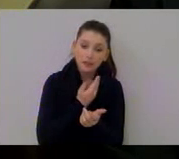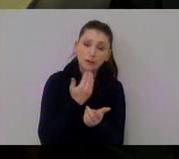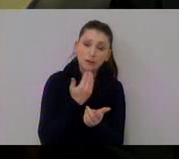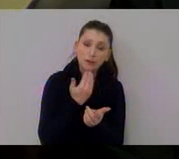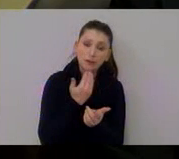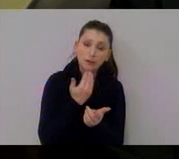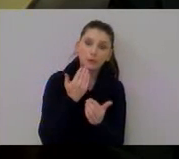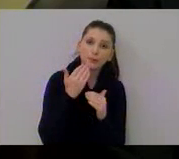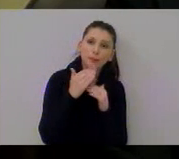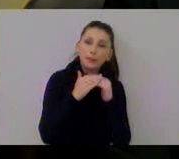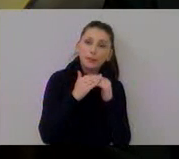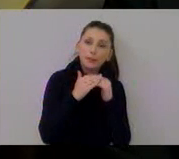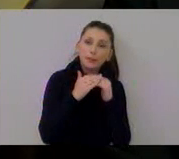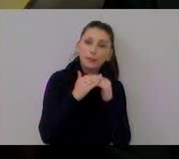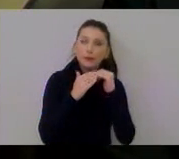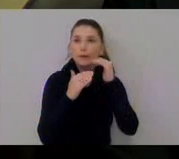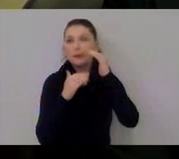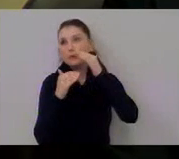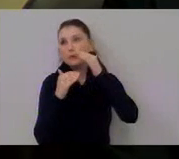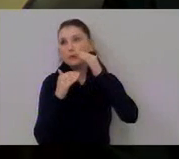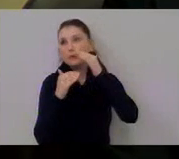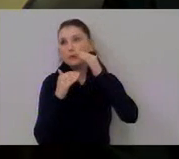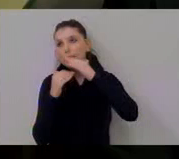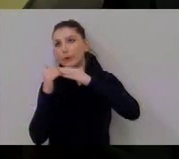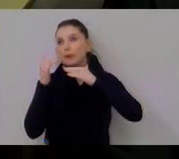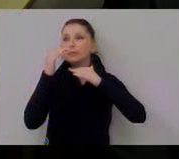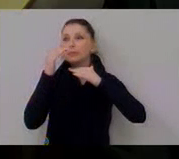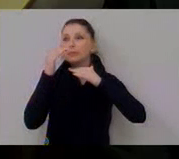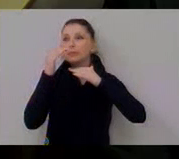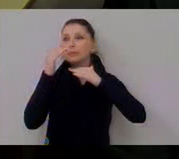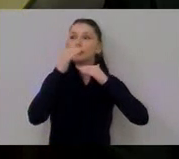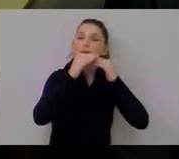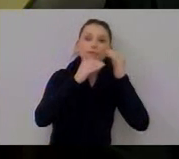obras e mais obras.